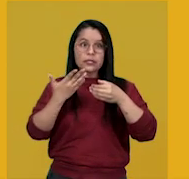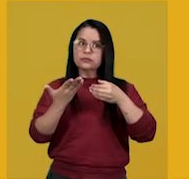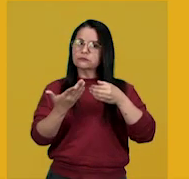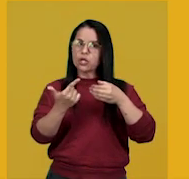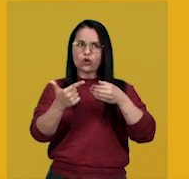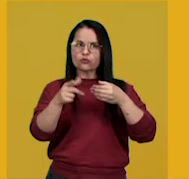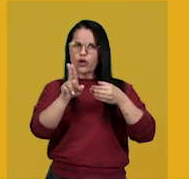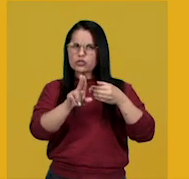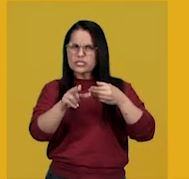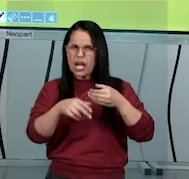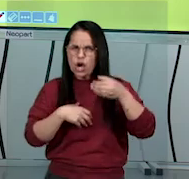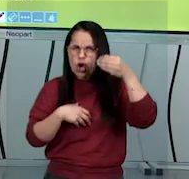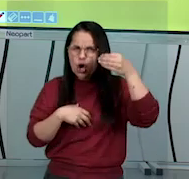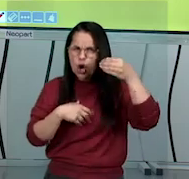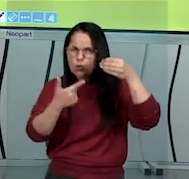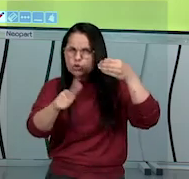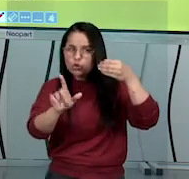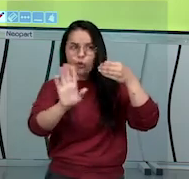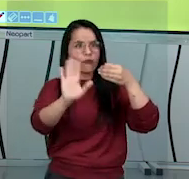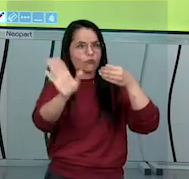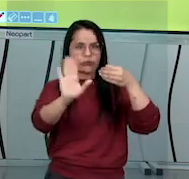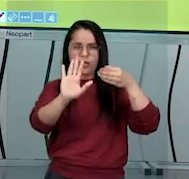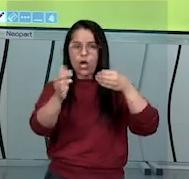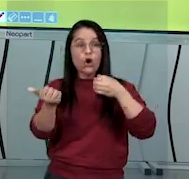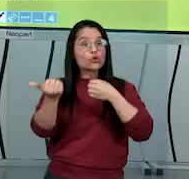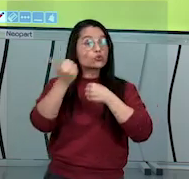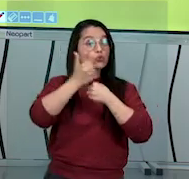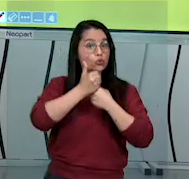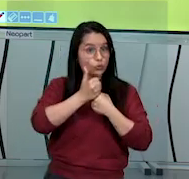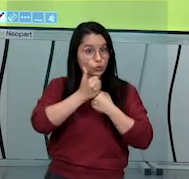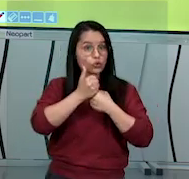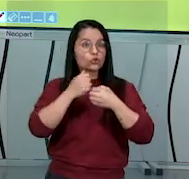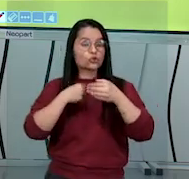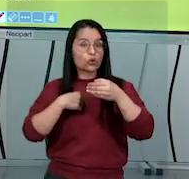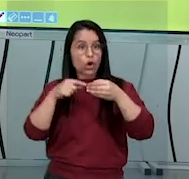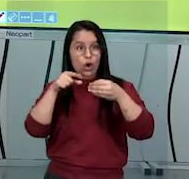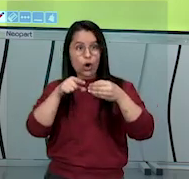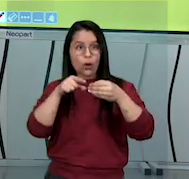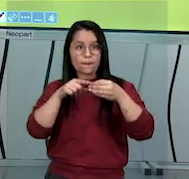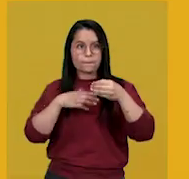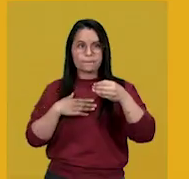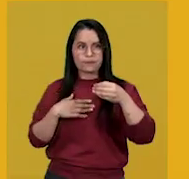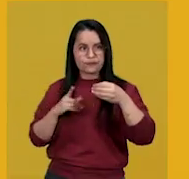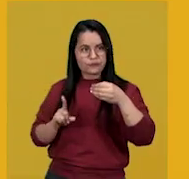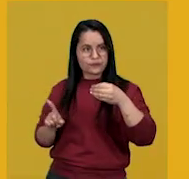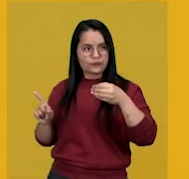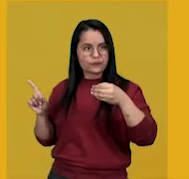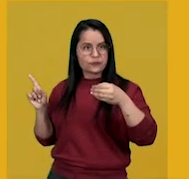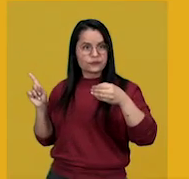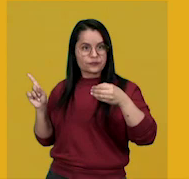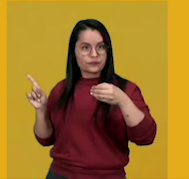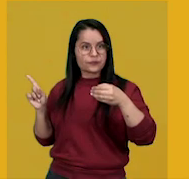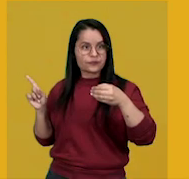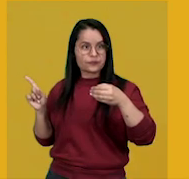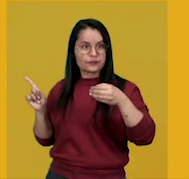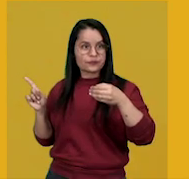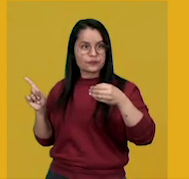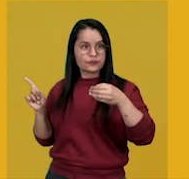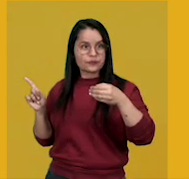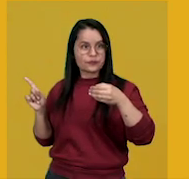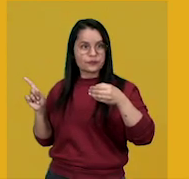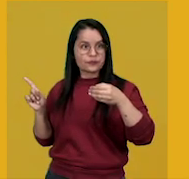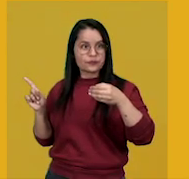vamos usar copo de novo. Nós vamos usar da sua parte, daqui, ó, e a parte